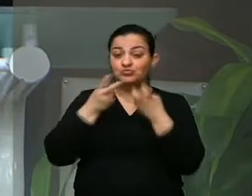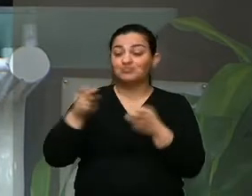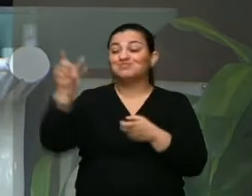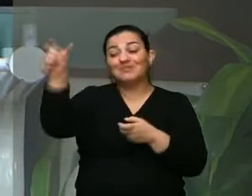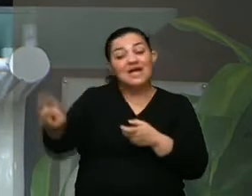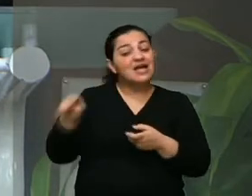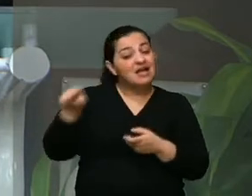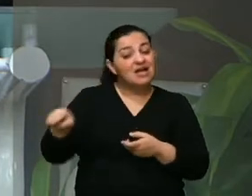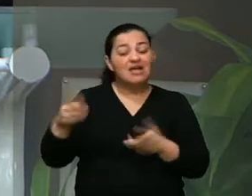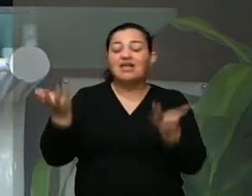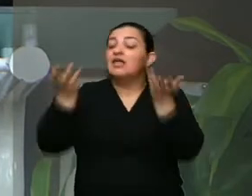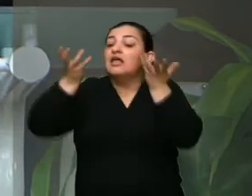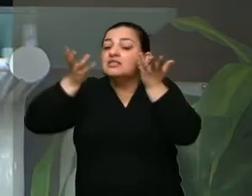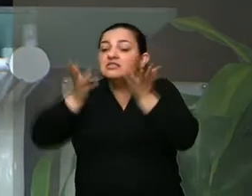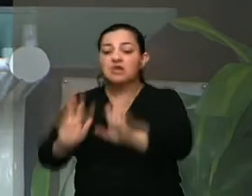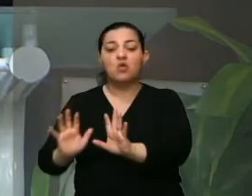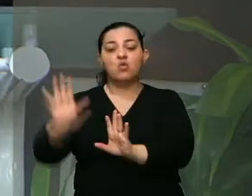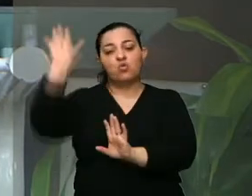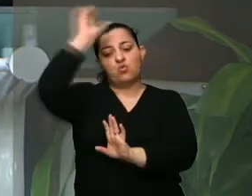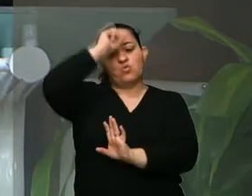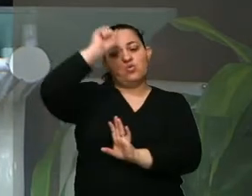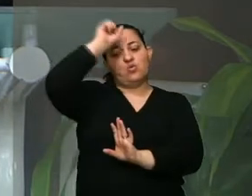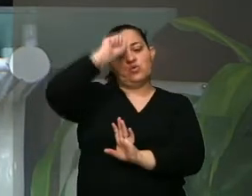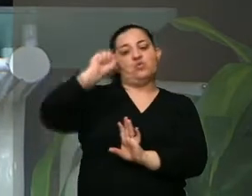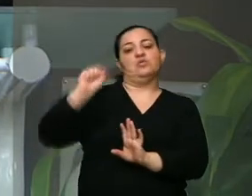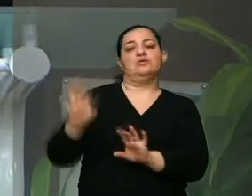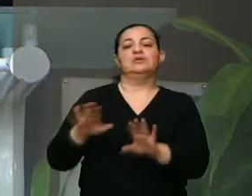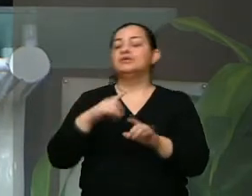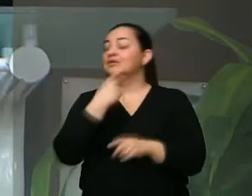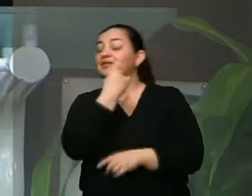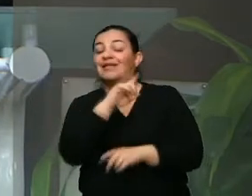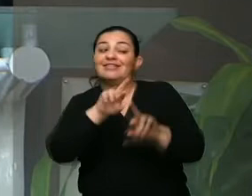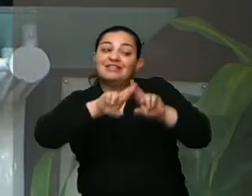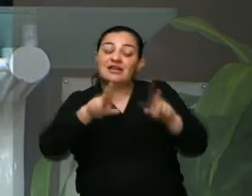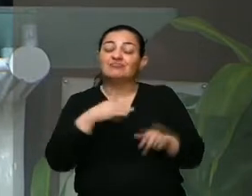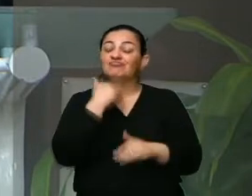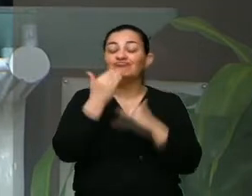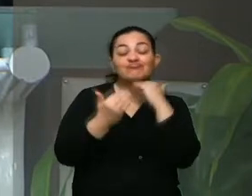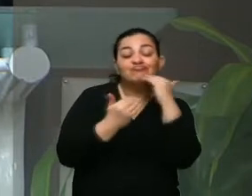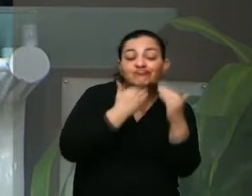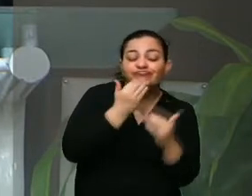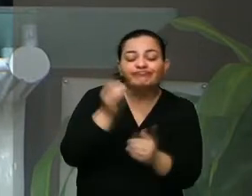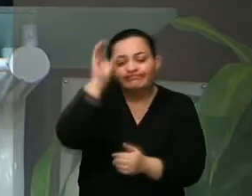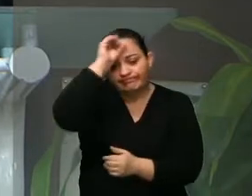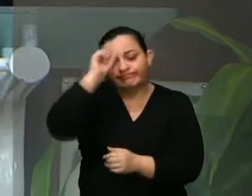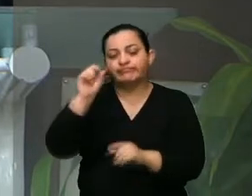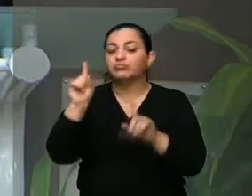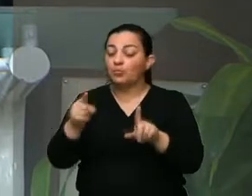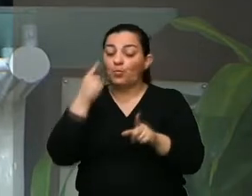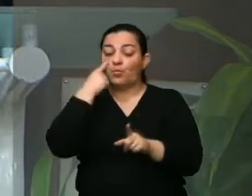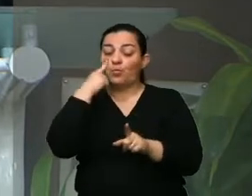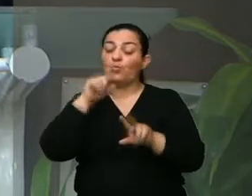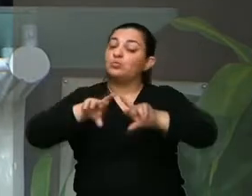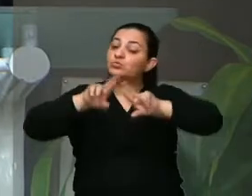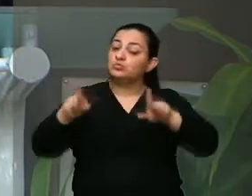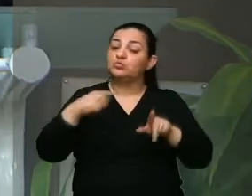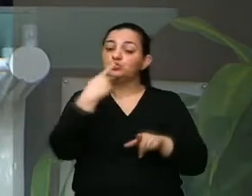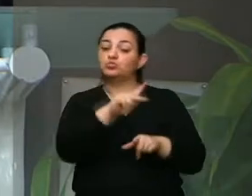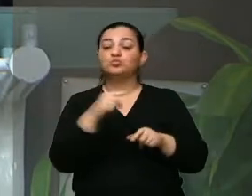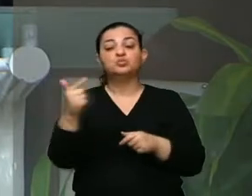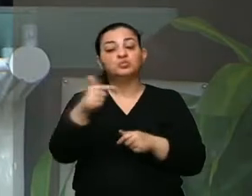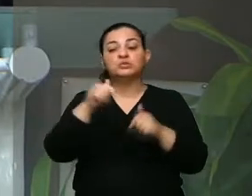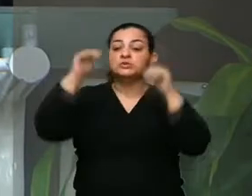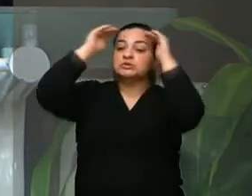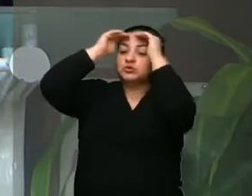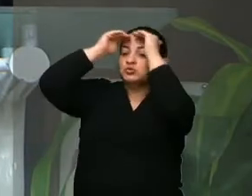não quer aprender não é questão ele não tá conseguindo aprender como eu disse você não é desobediente